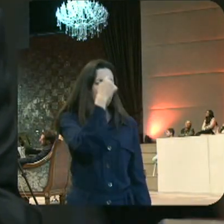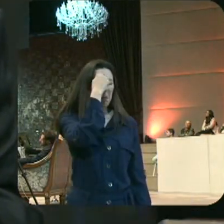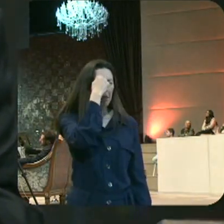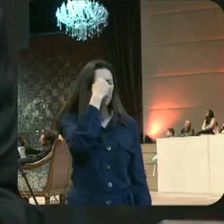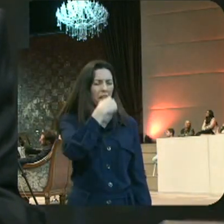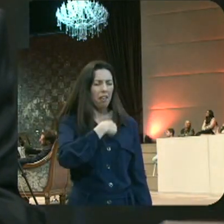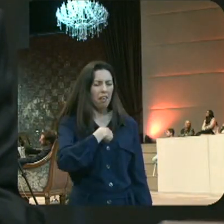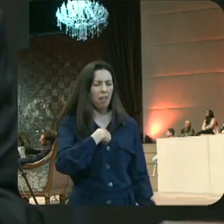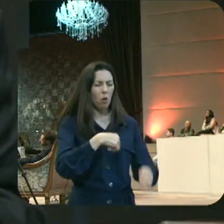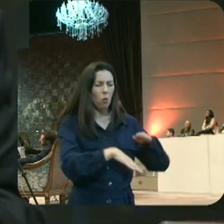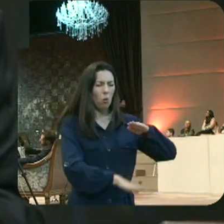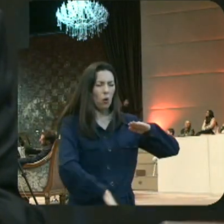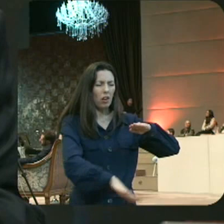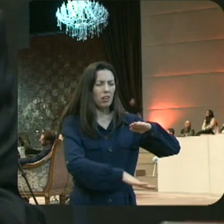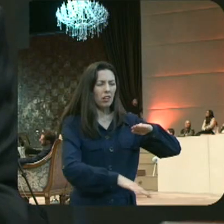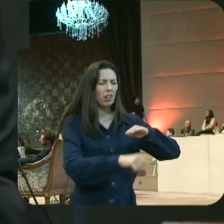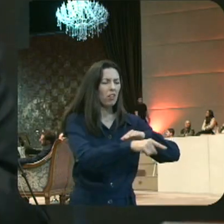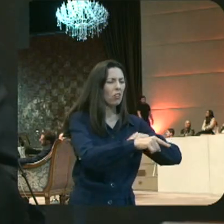isso que está aqui?